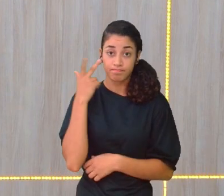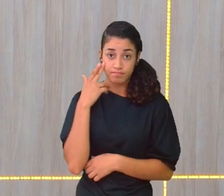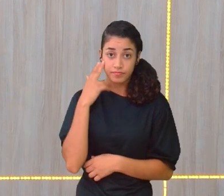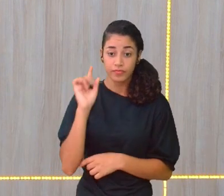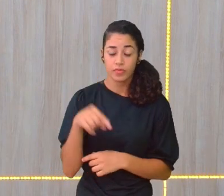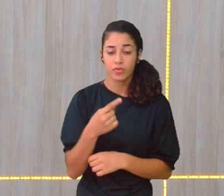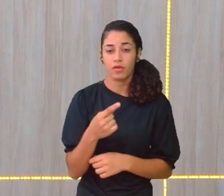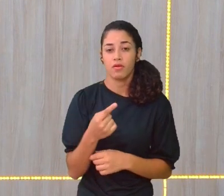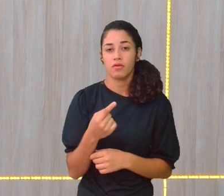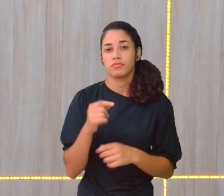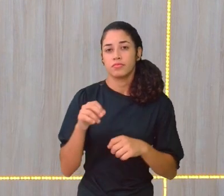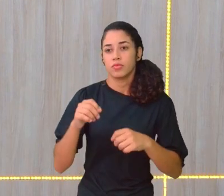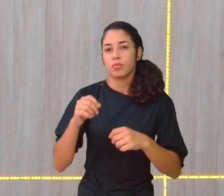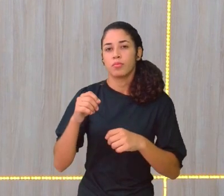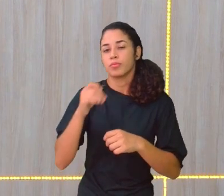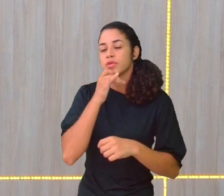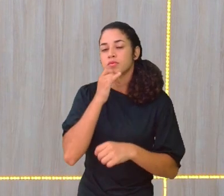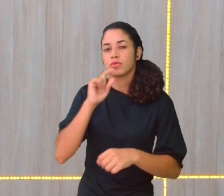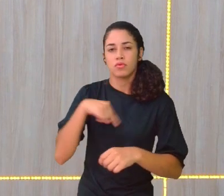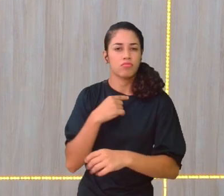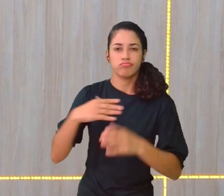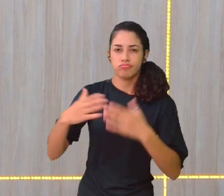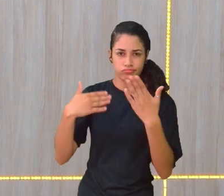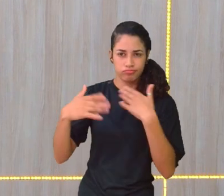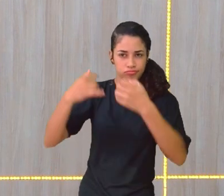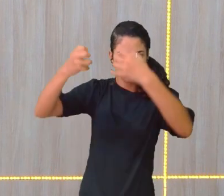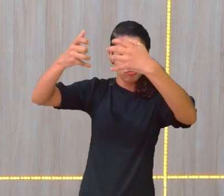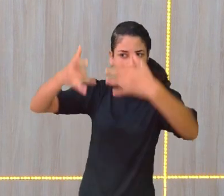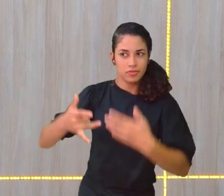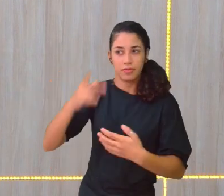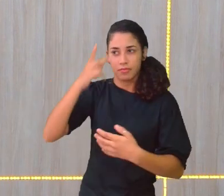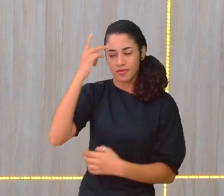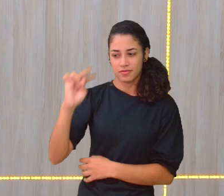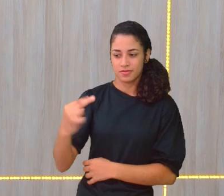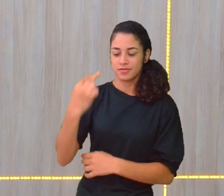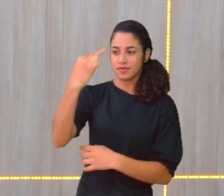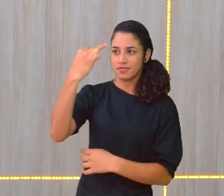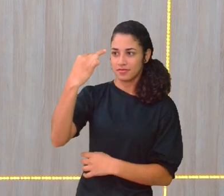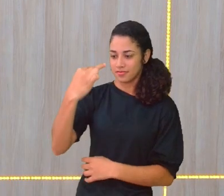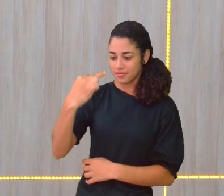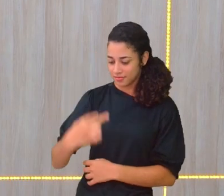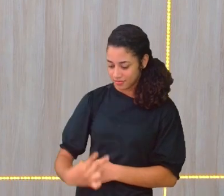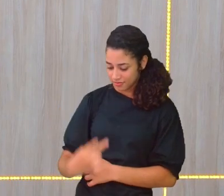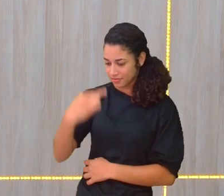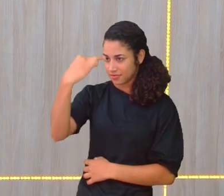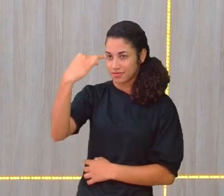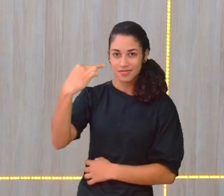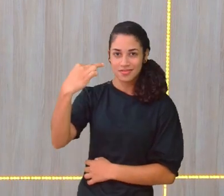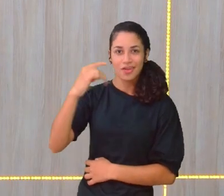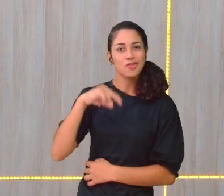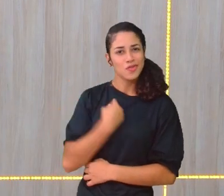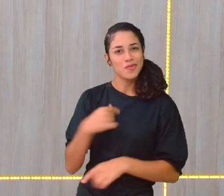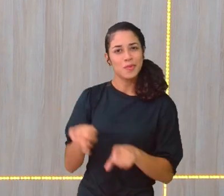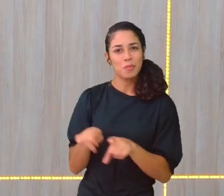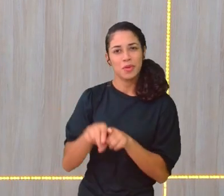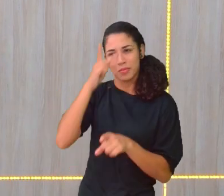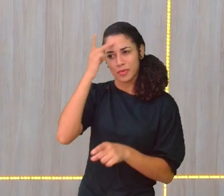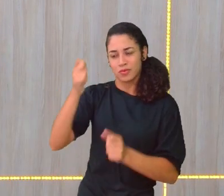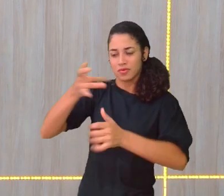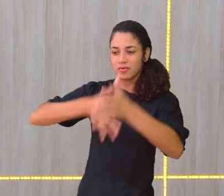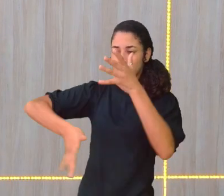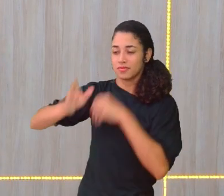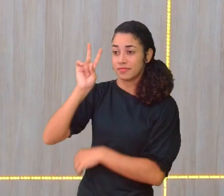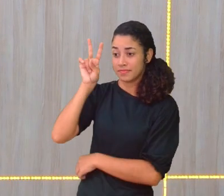é? Quando estamos nos comunicando, nós também lemos o outro quando o outro nos responde, não é? Então,